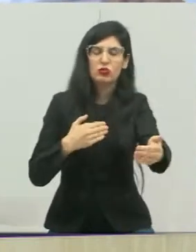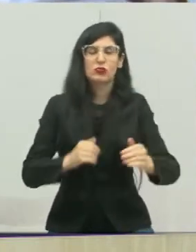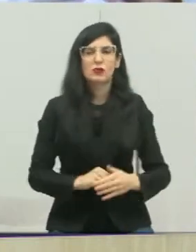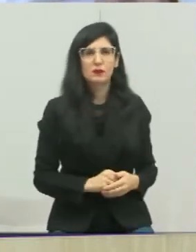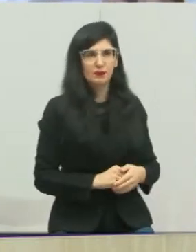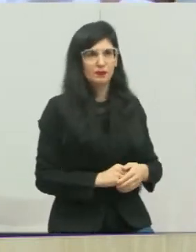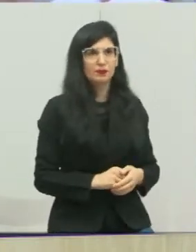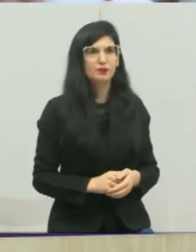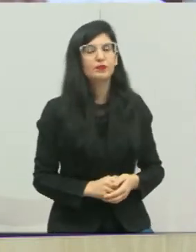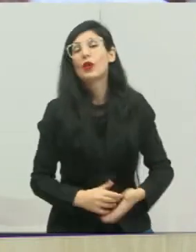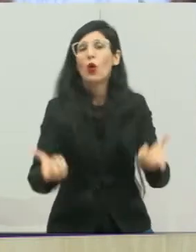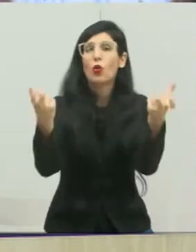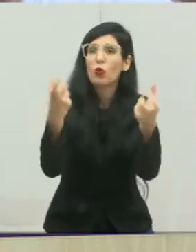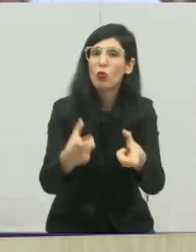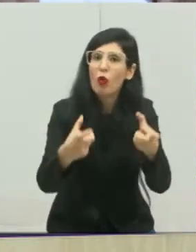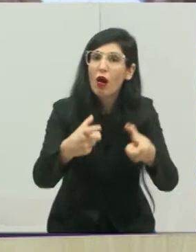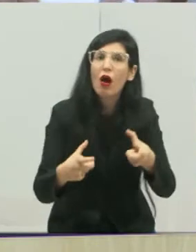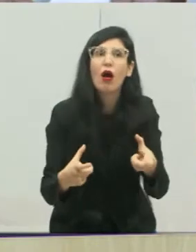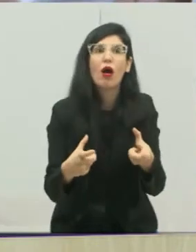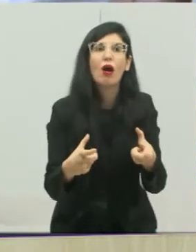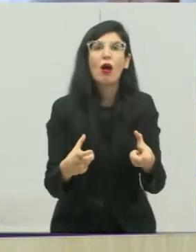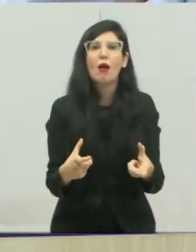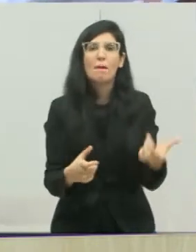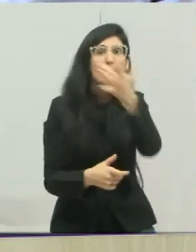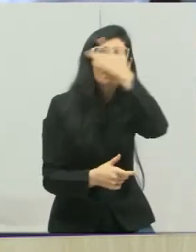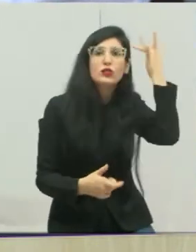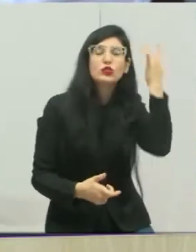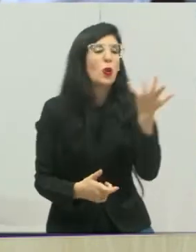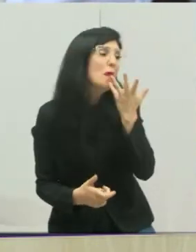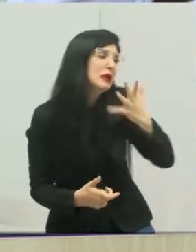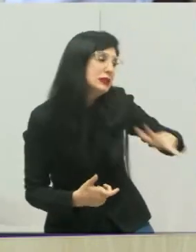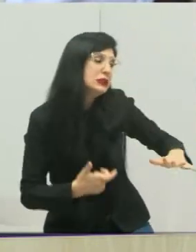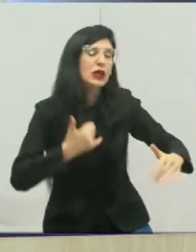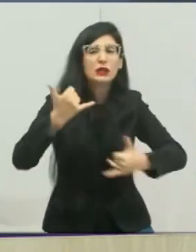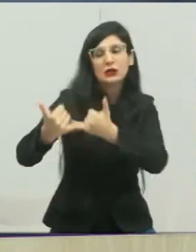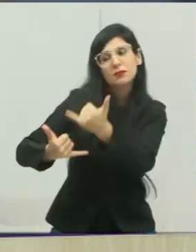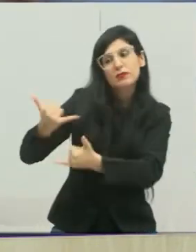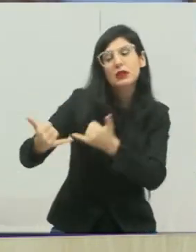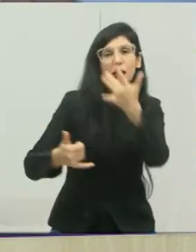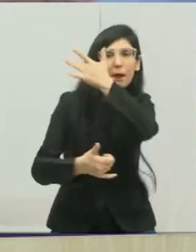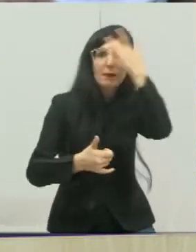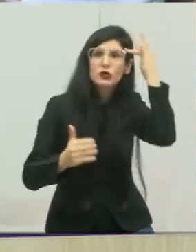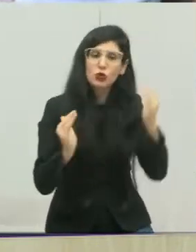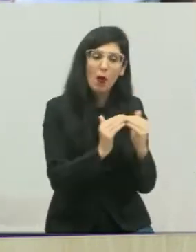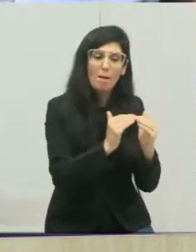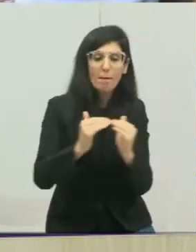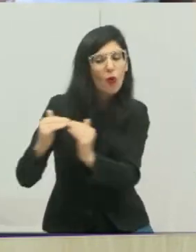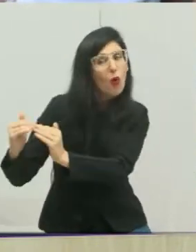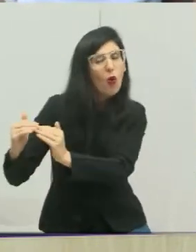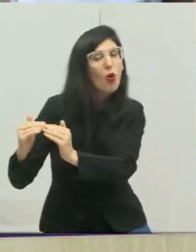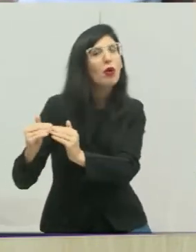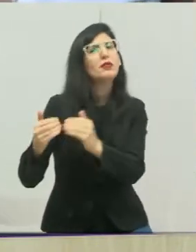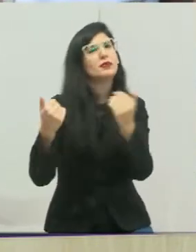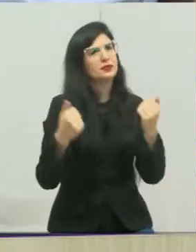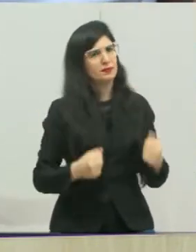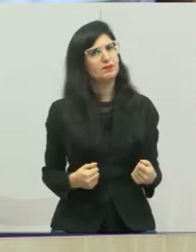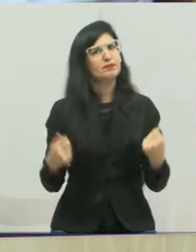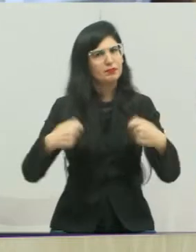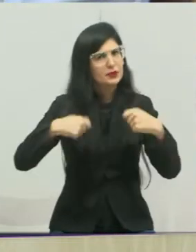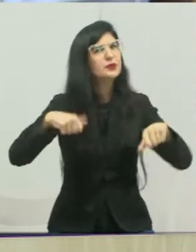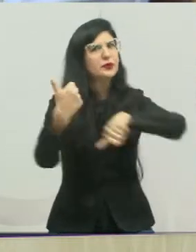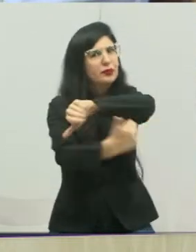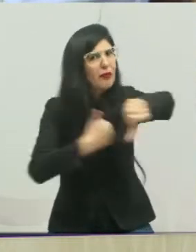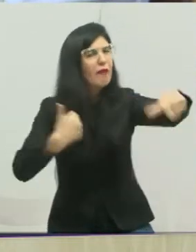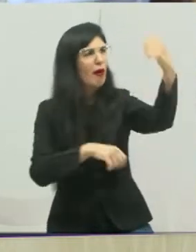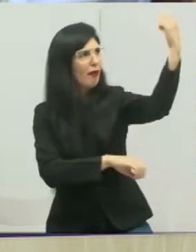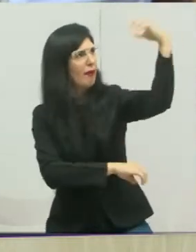único existente na região para o lazer de crianças e moradores, que ali se acomodam diuturnamente com o